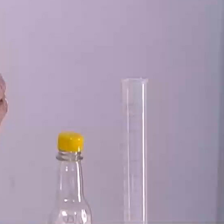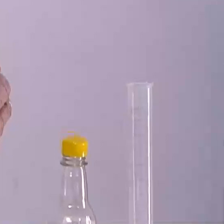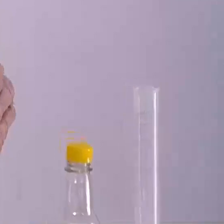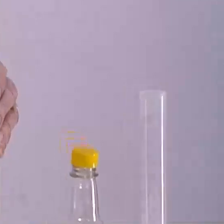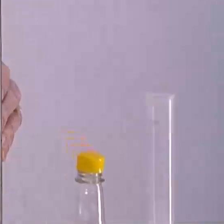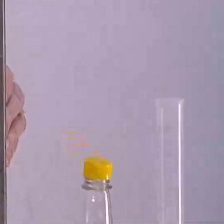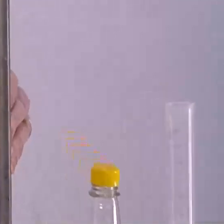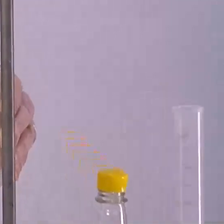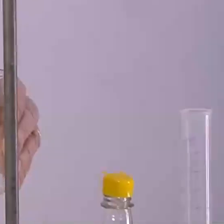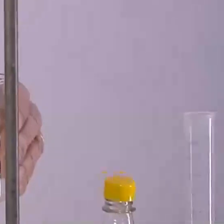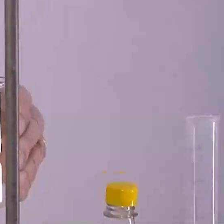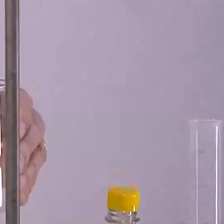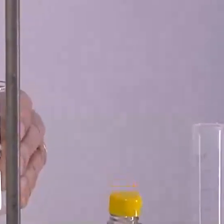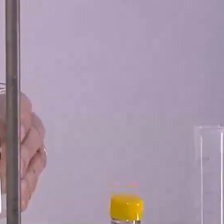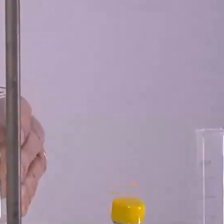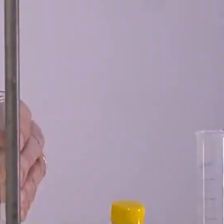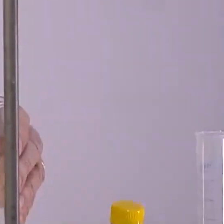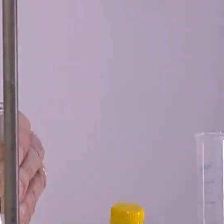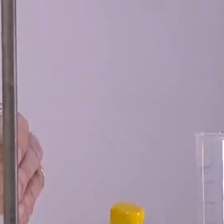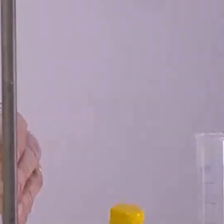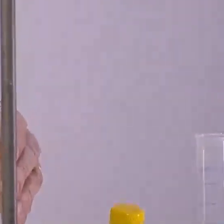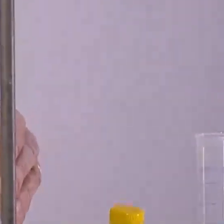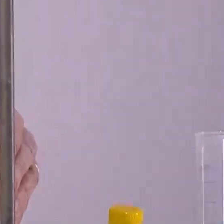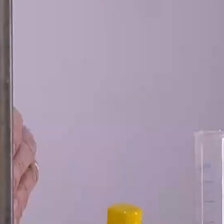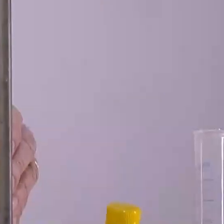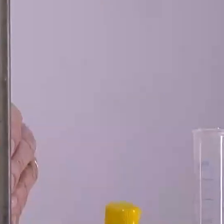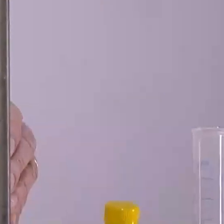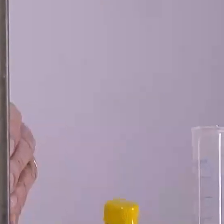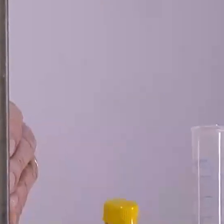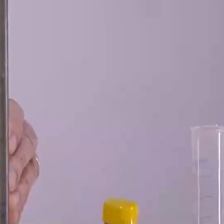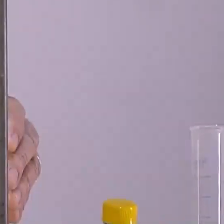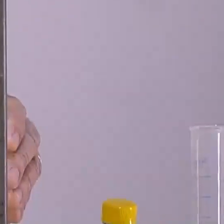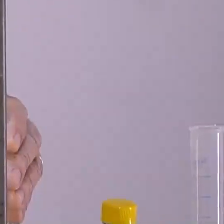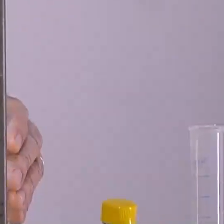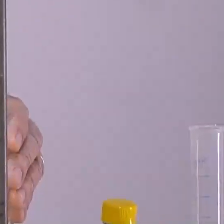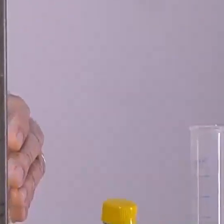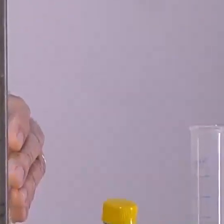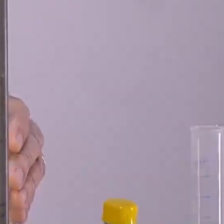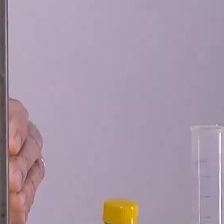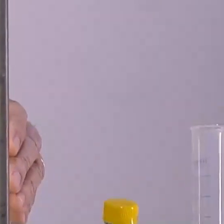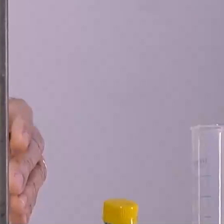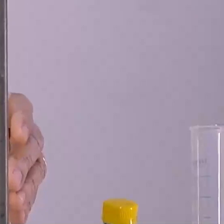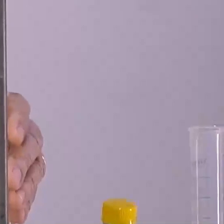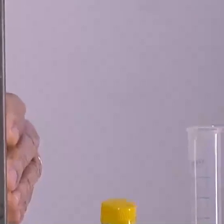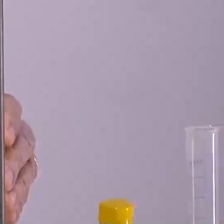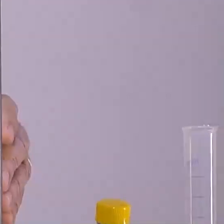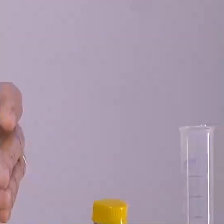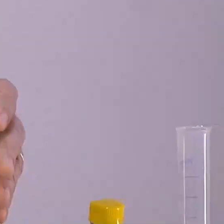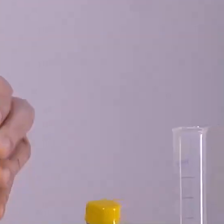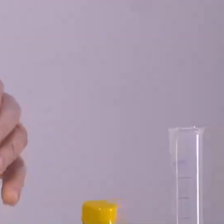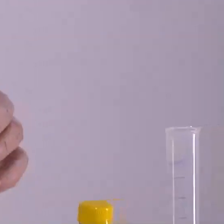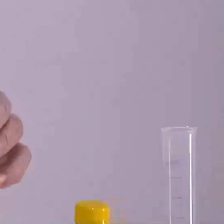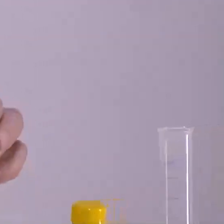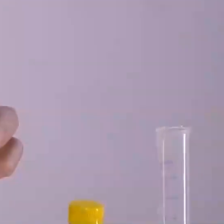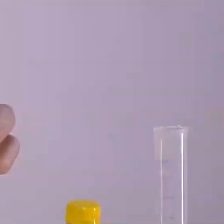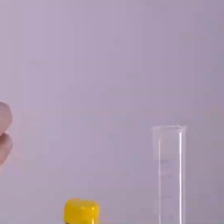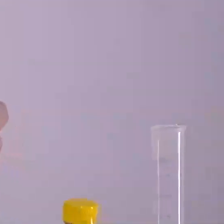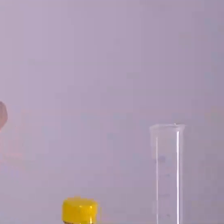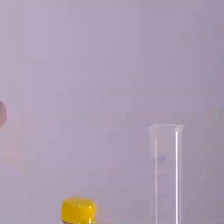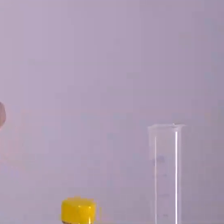ver que a água, olha aí, está escoando, escoando.